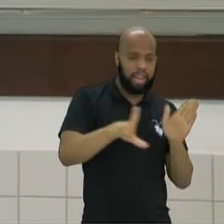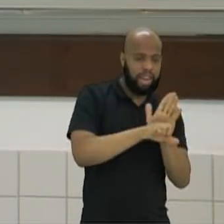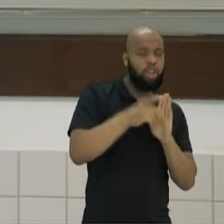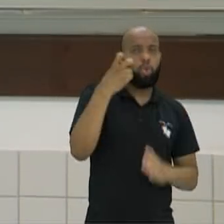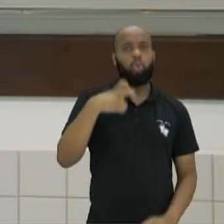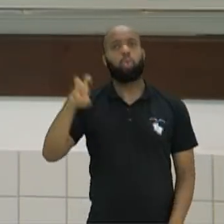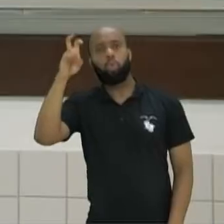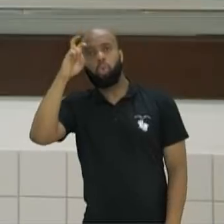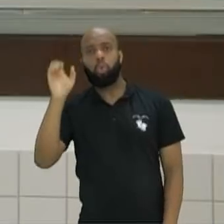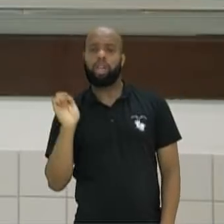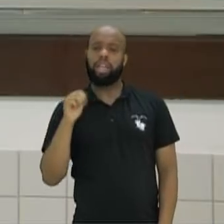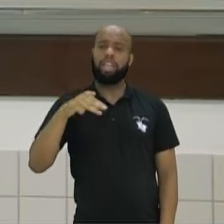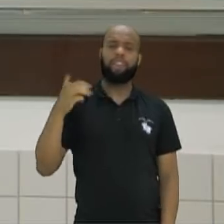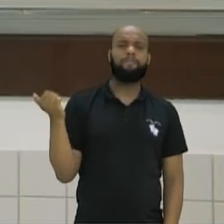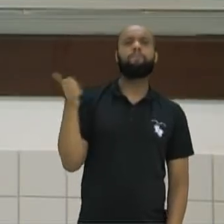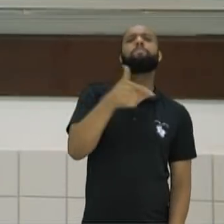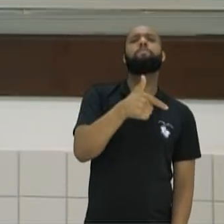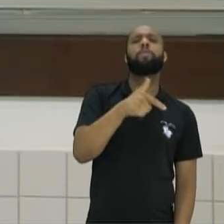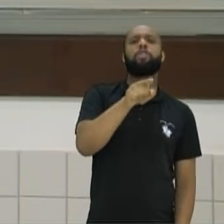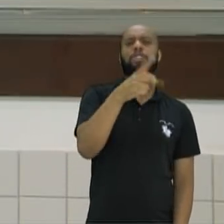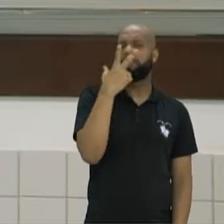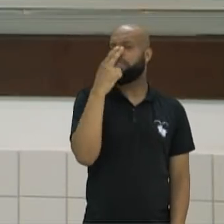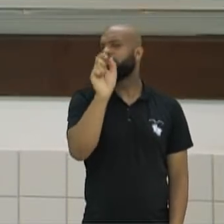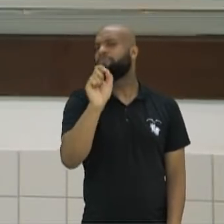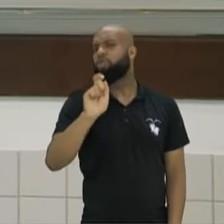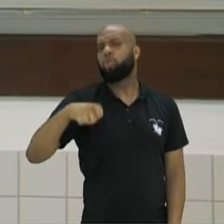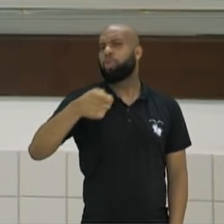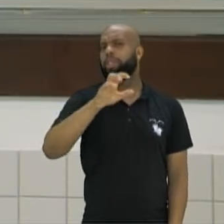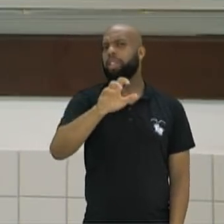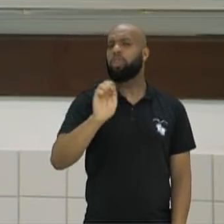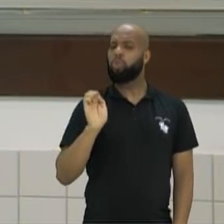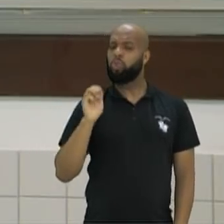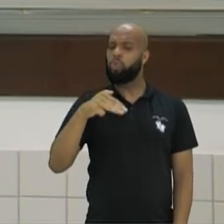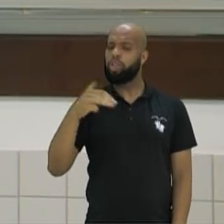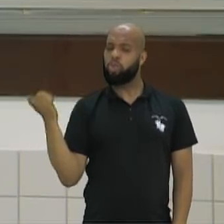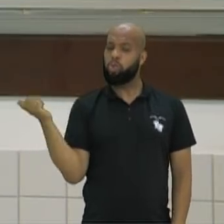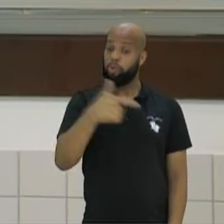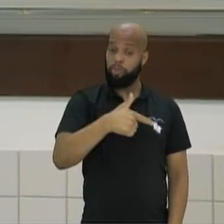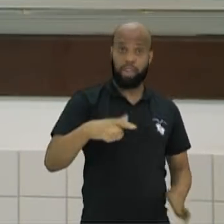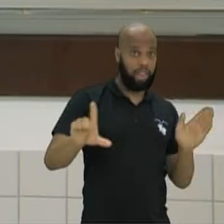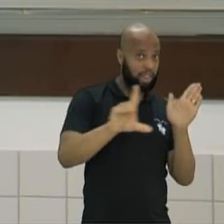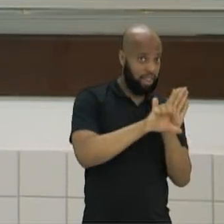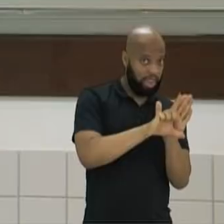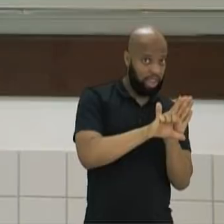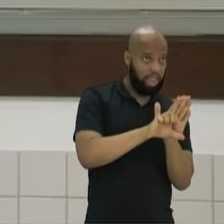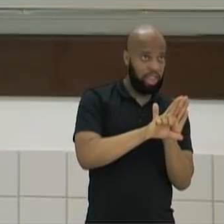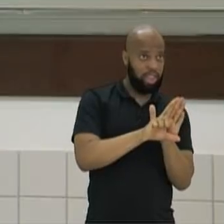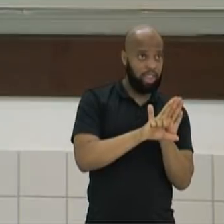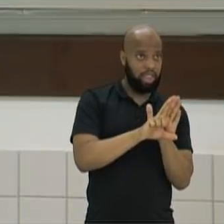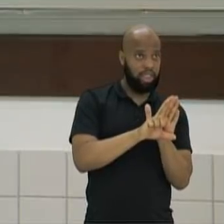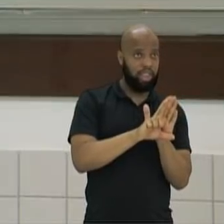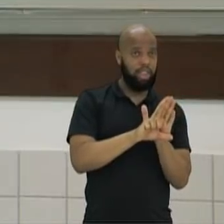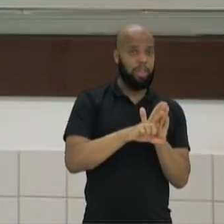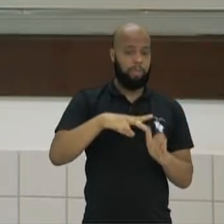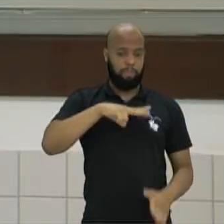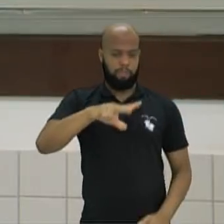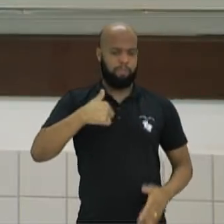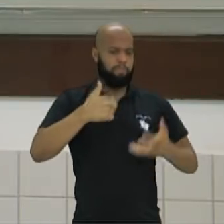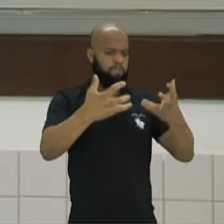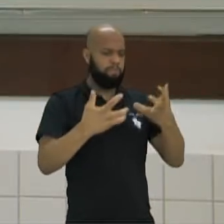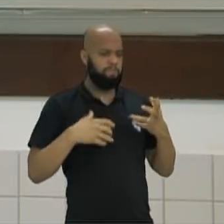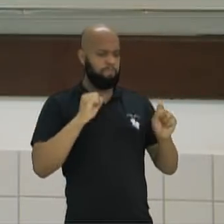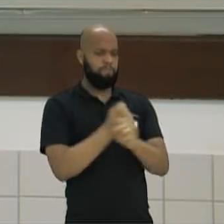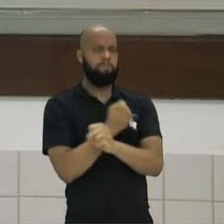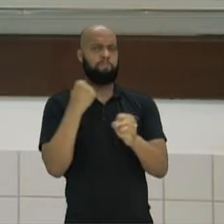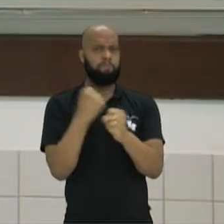cultura. Saberiam me dizer? O que vocês acham sobre isso? Quem é mais forte? A lei? Os portugueses, eu quero uma construção